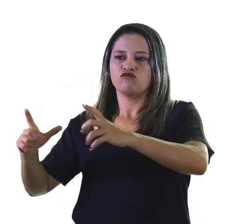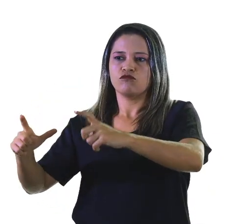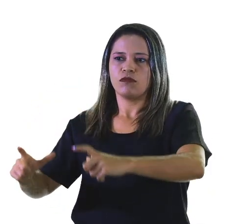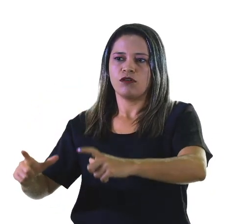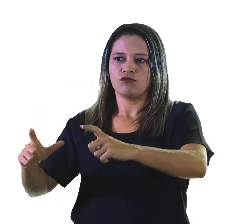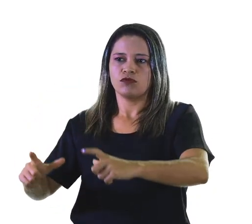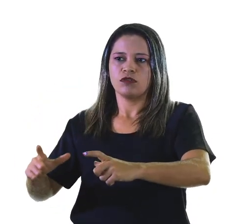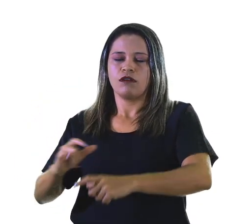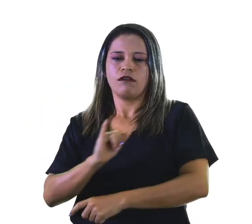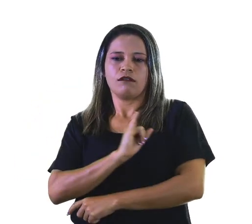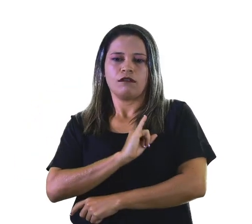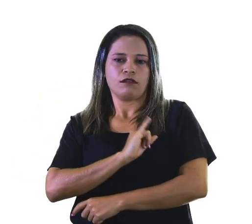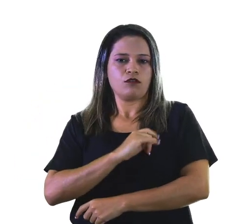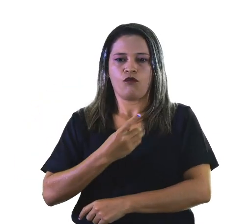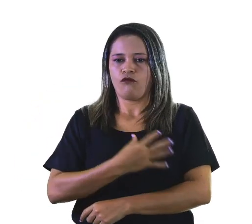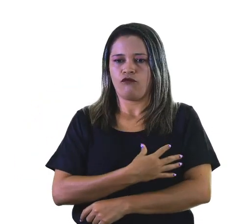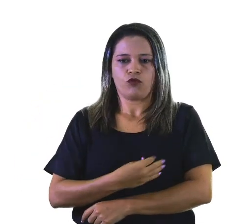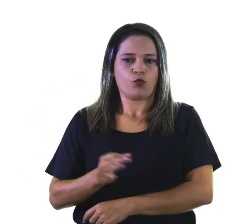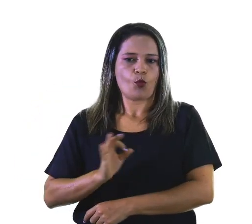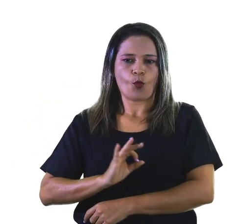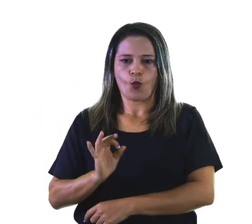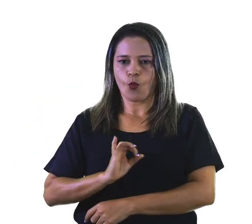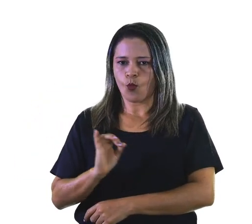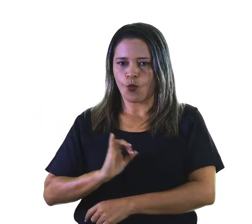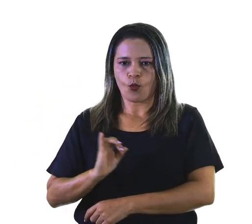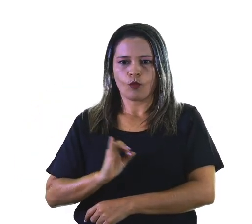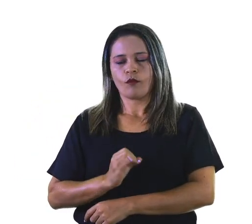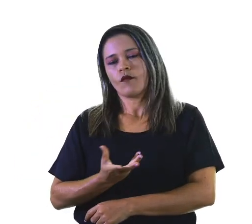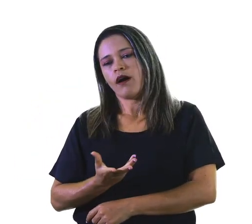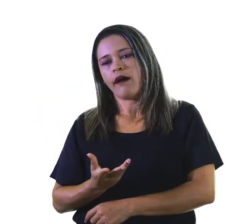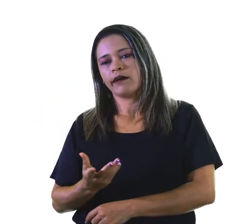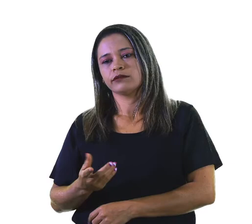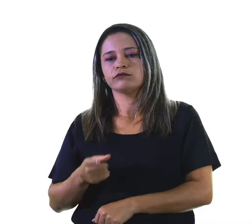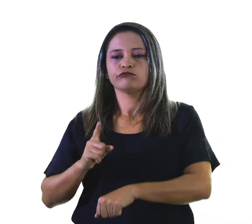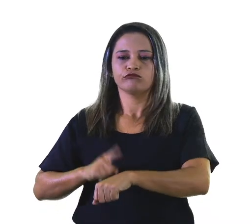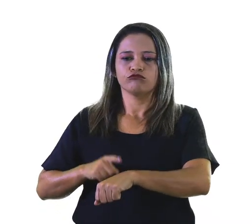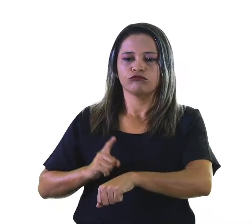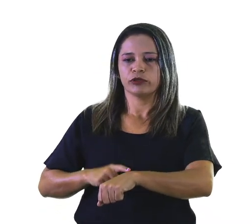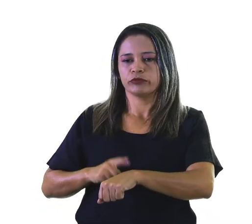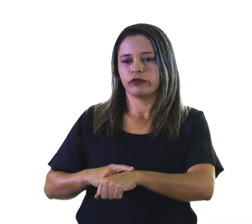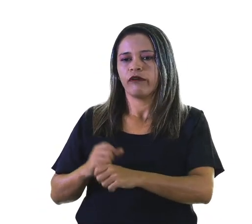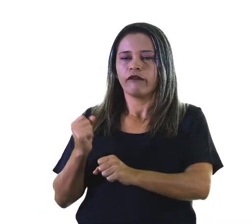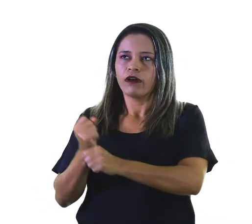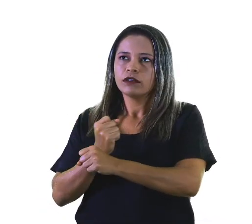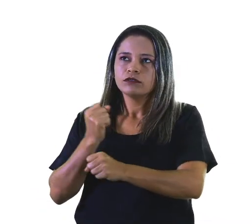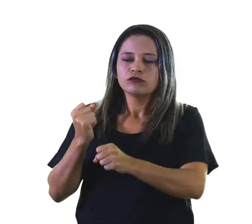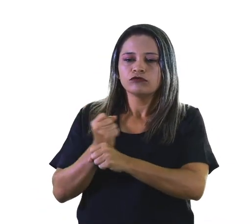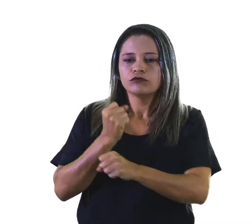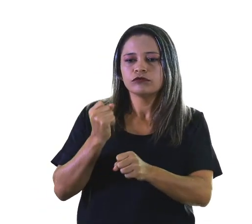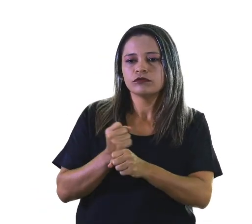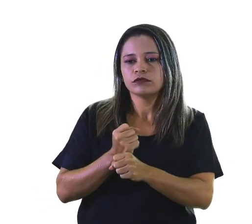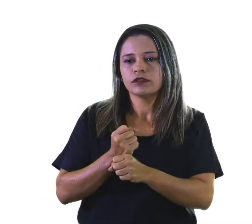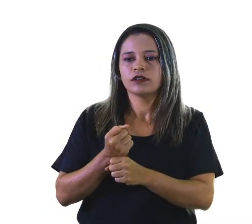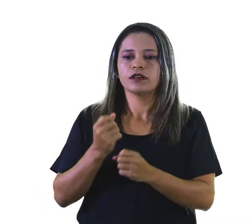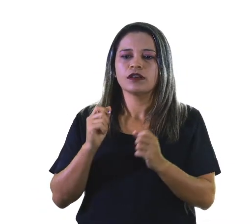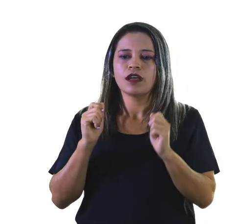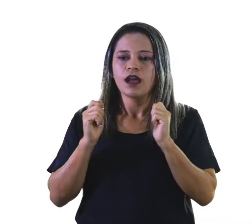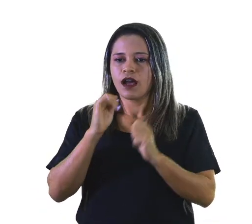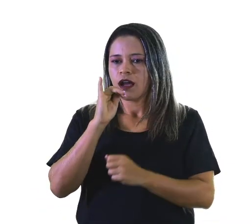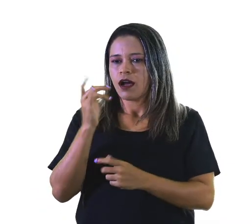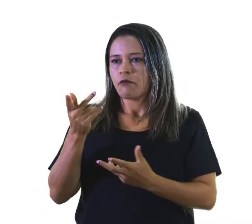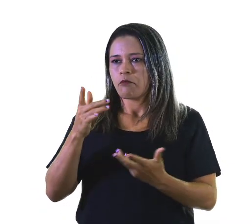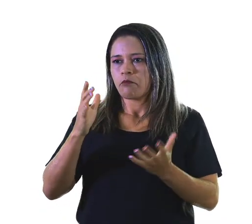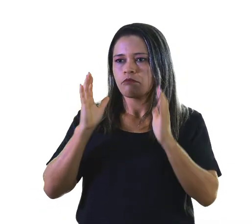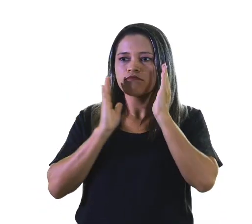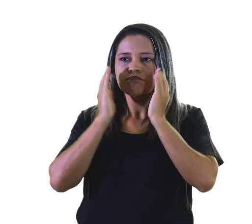tinha filhos, desta forma passava seu tempo construindo bonecos. Um